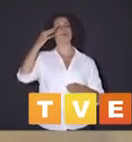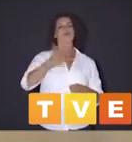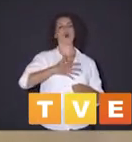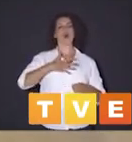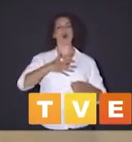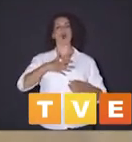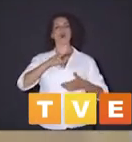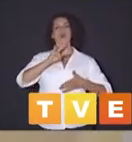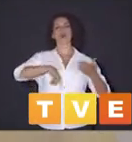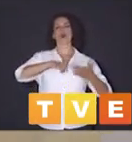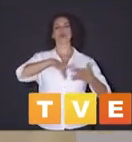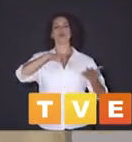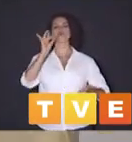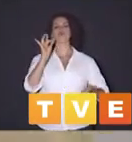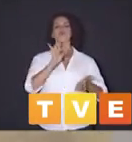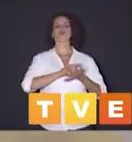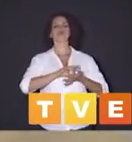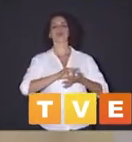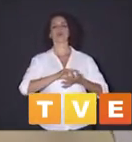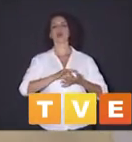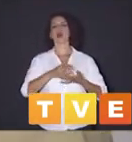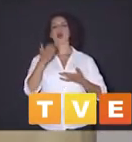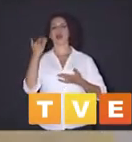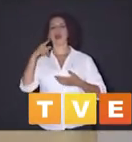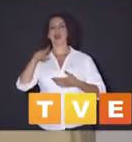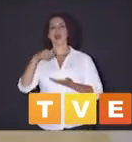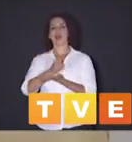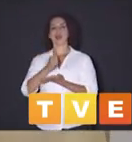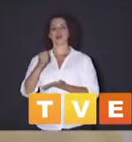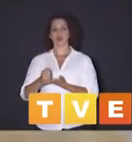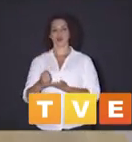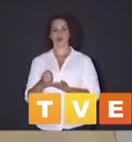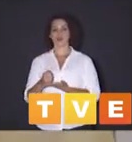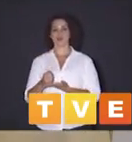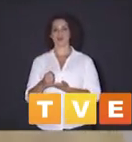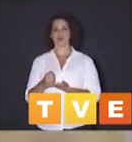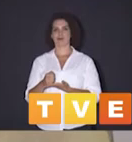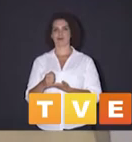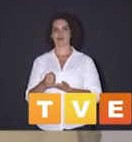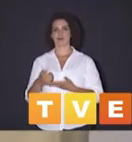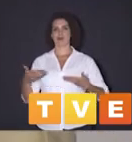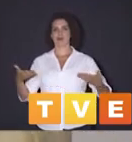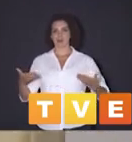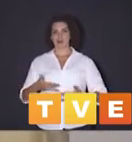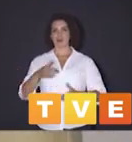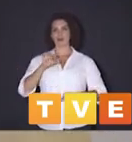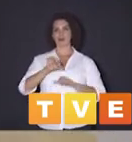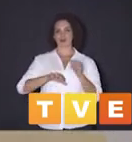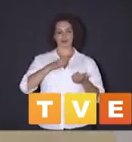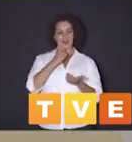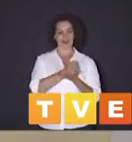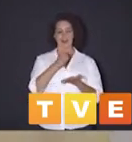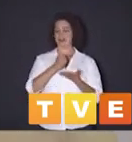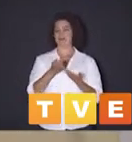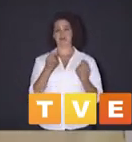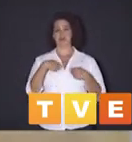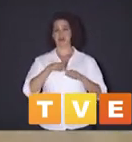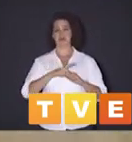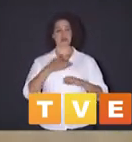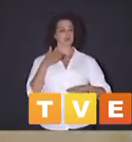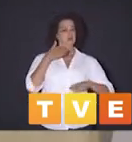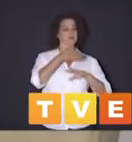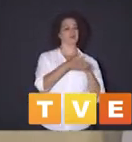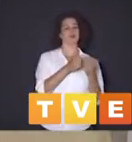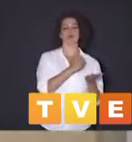existe num determinado momento tempo o cartório então a gente está falando aqui de modificação de cartões e não preciso mais de notário